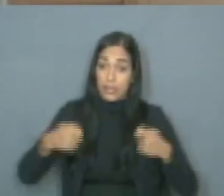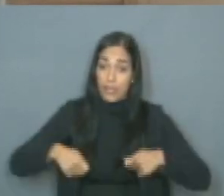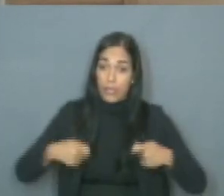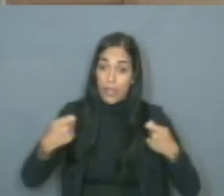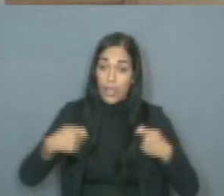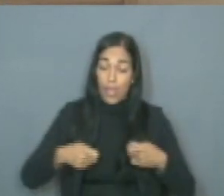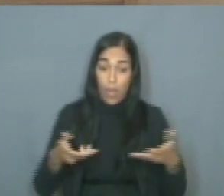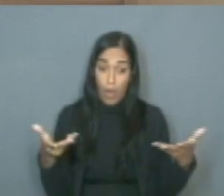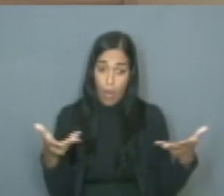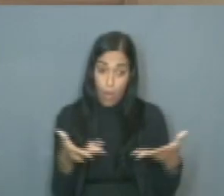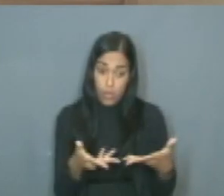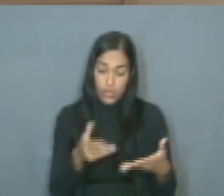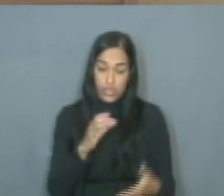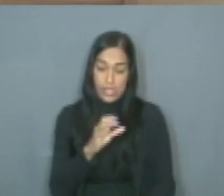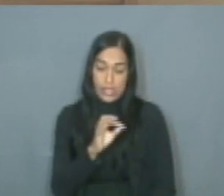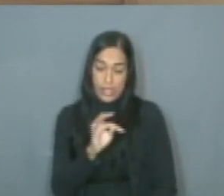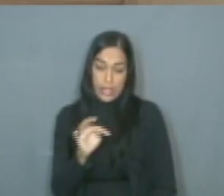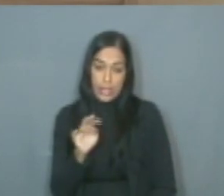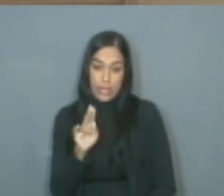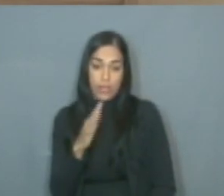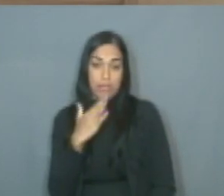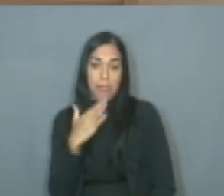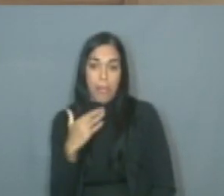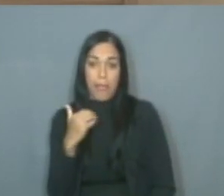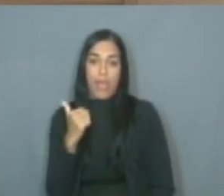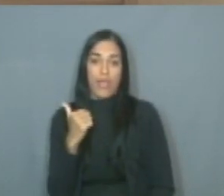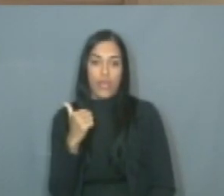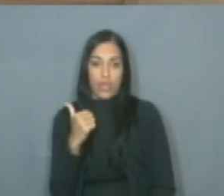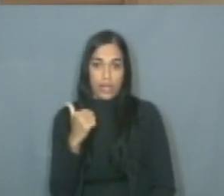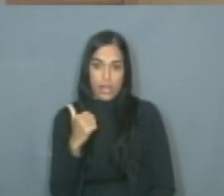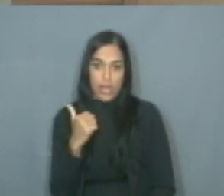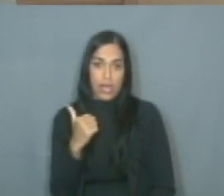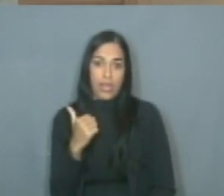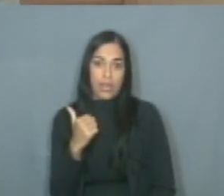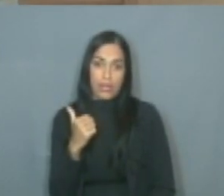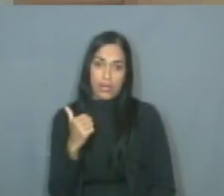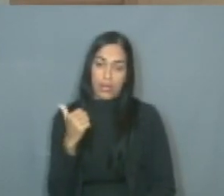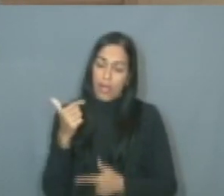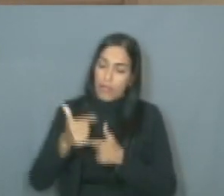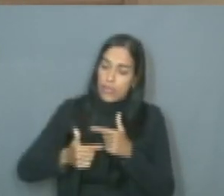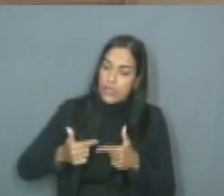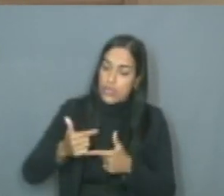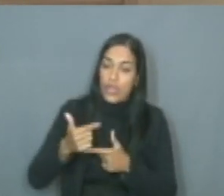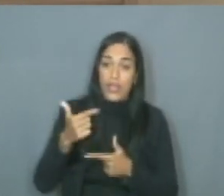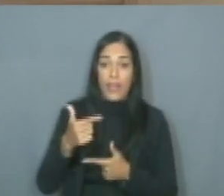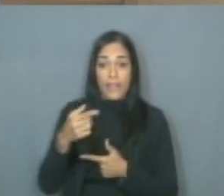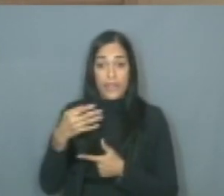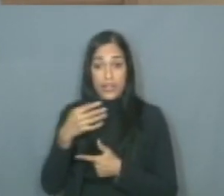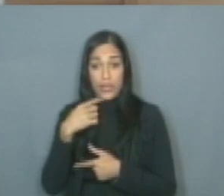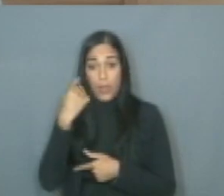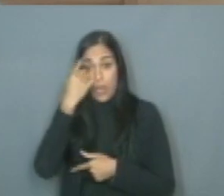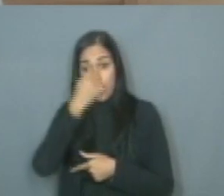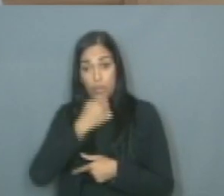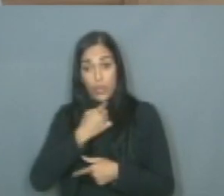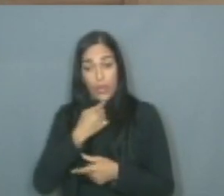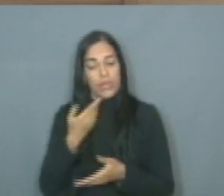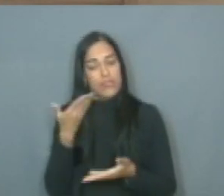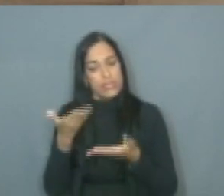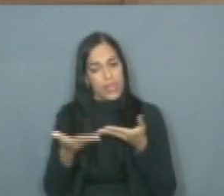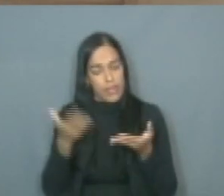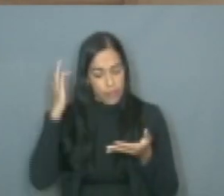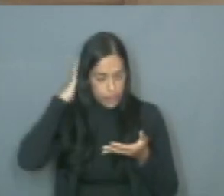que a CTTU melhore os canais de comunicação, passe a funcionar inclusive 24 horas para prestar um